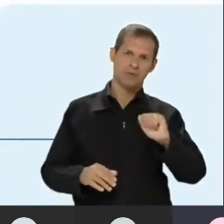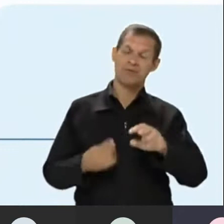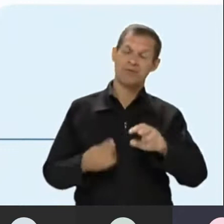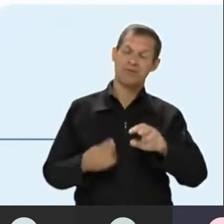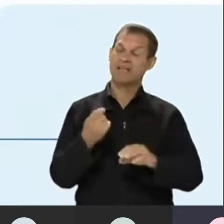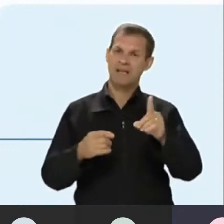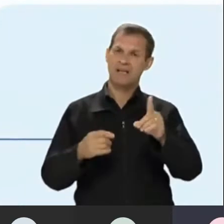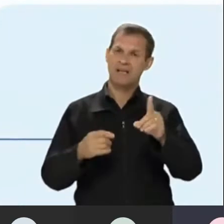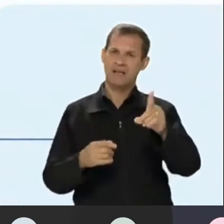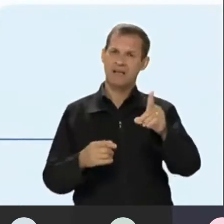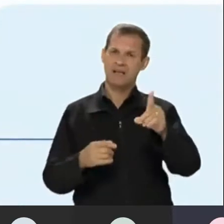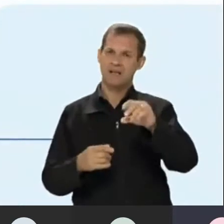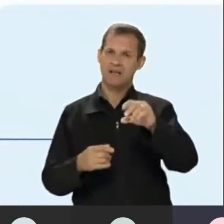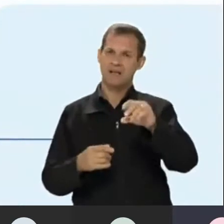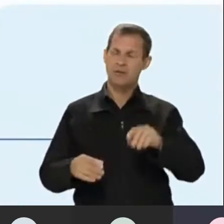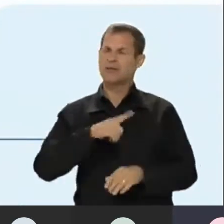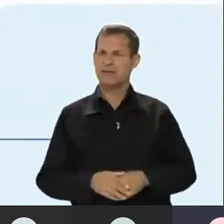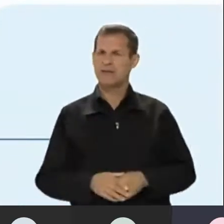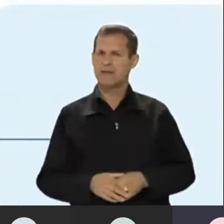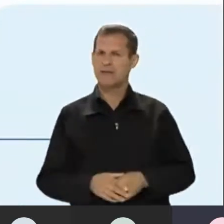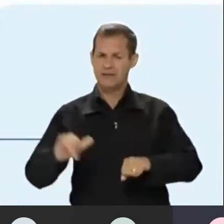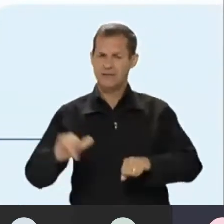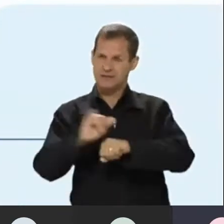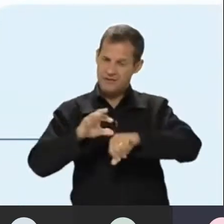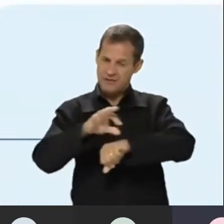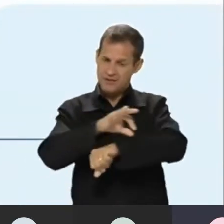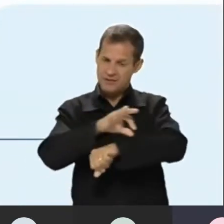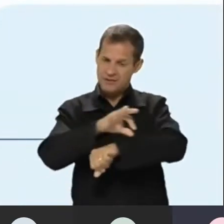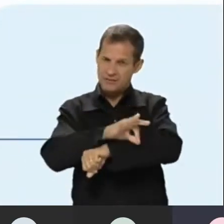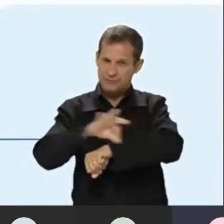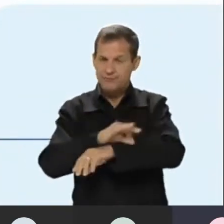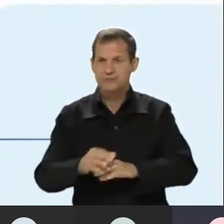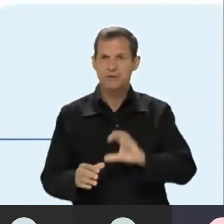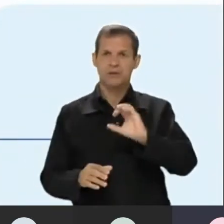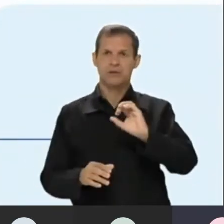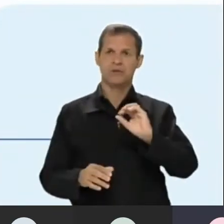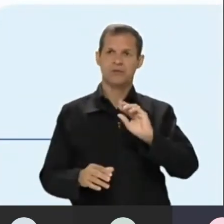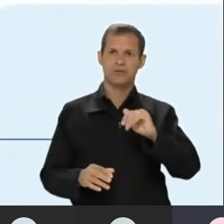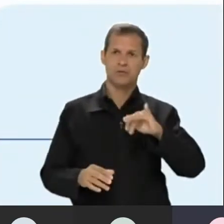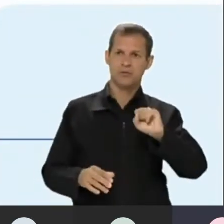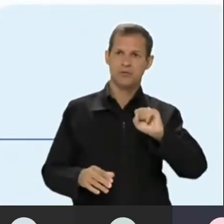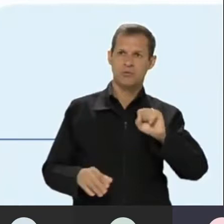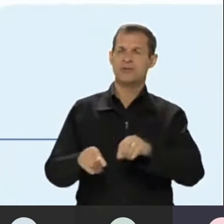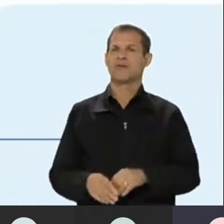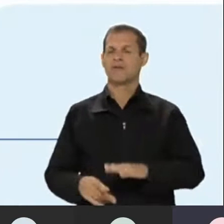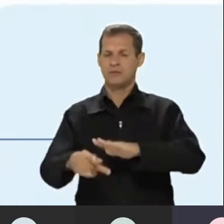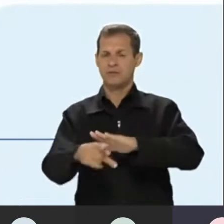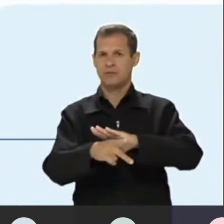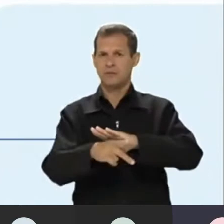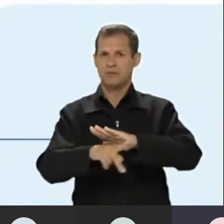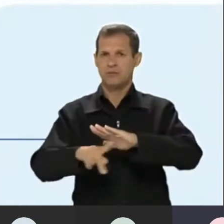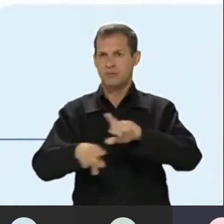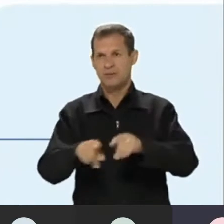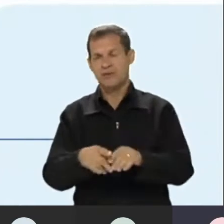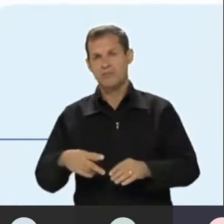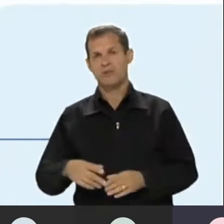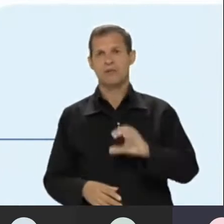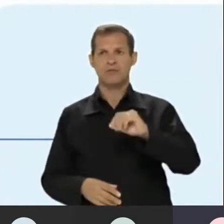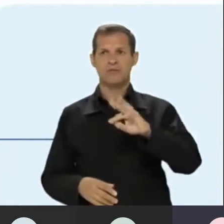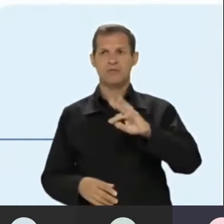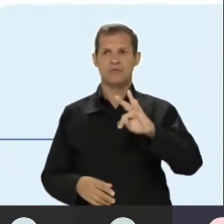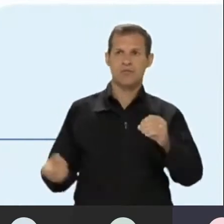para cada zona, você deve então propor soluções arquitetônicas através de croquis de planta baixa e de cortes, tá bom?